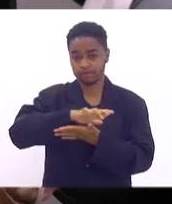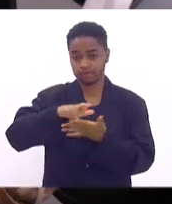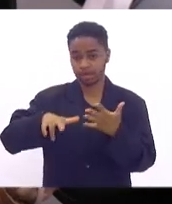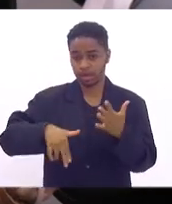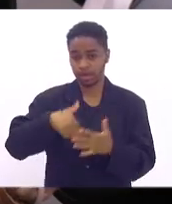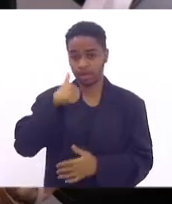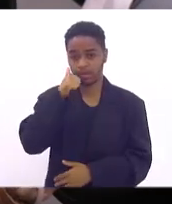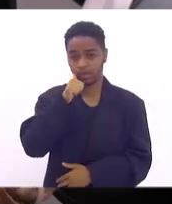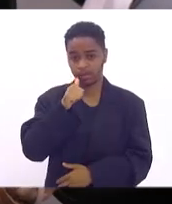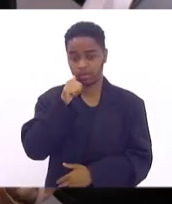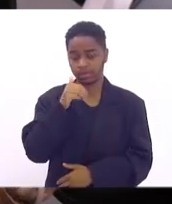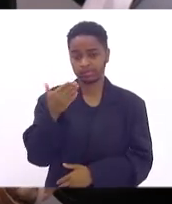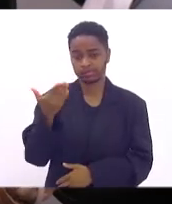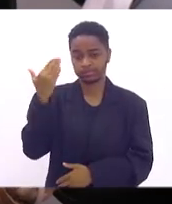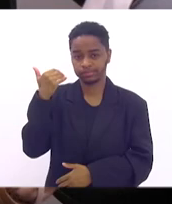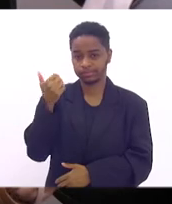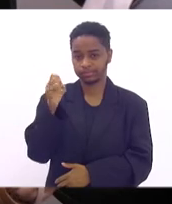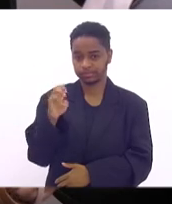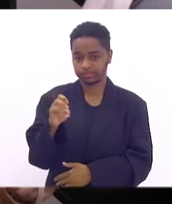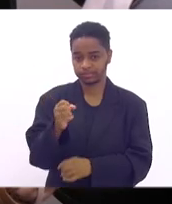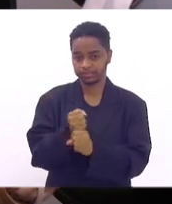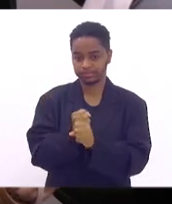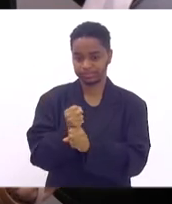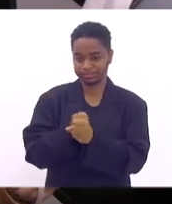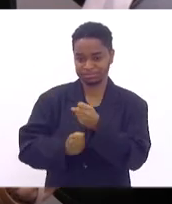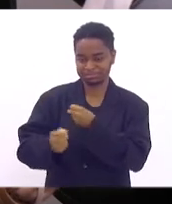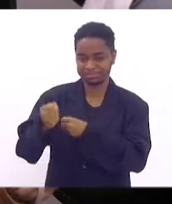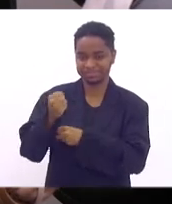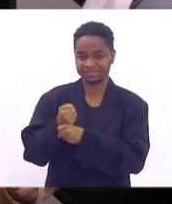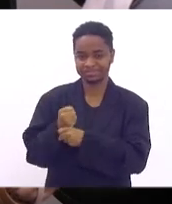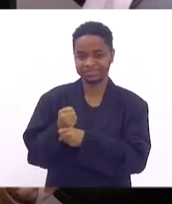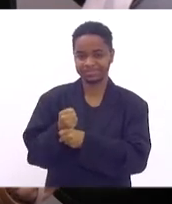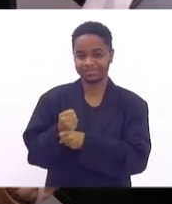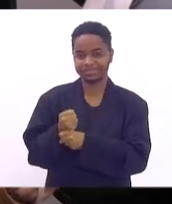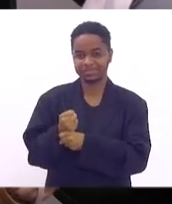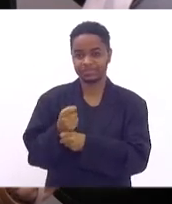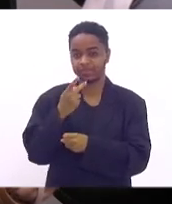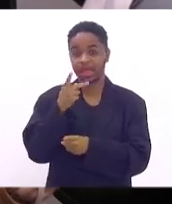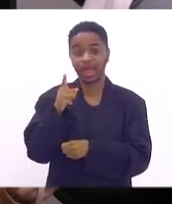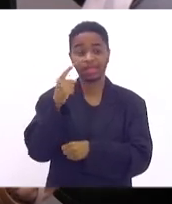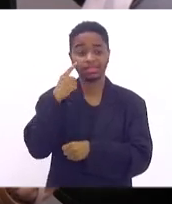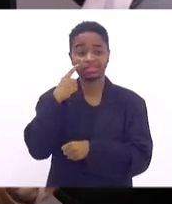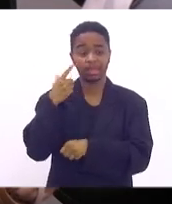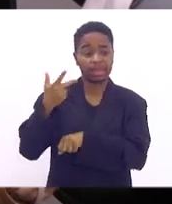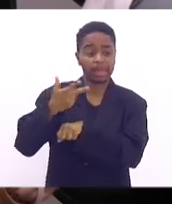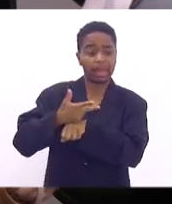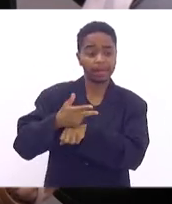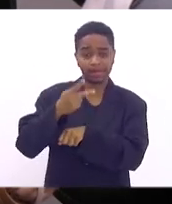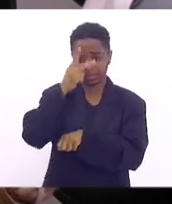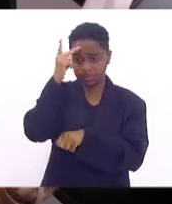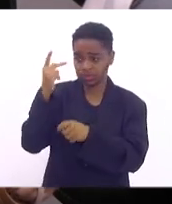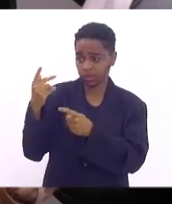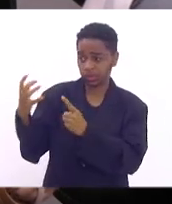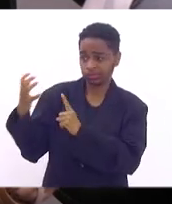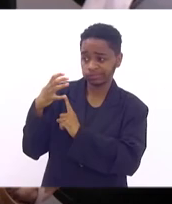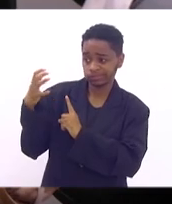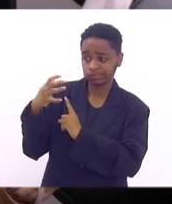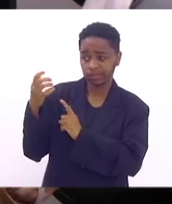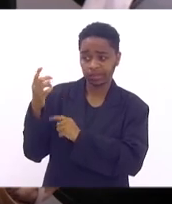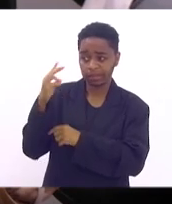que há 15 anos atrás, mais de 15 anos atrás, falaram assim: não, porque tem câmera, estão me perseguindo, estão me